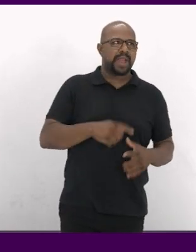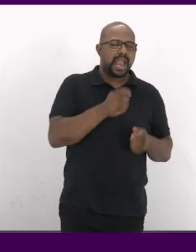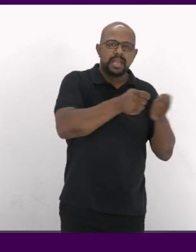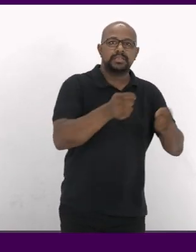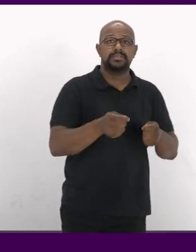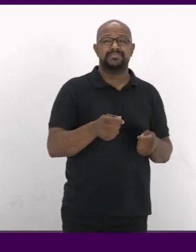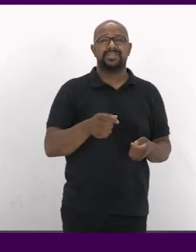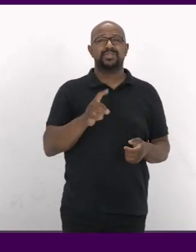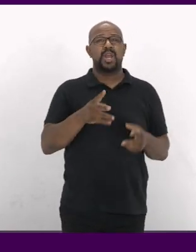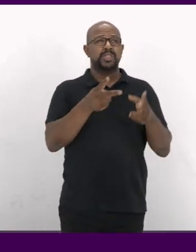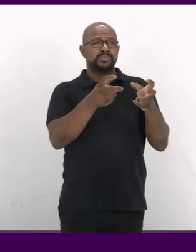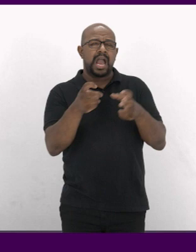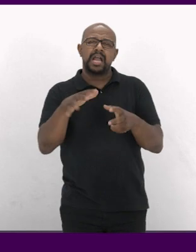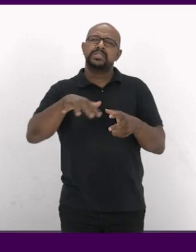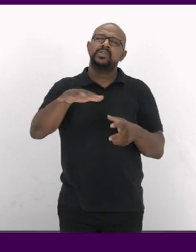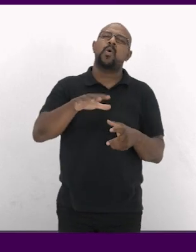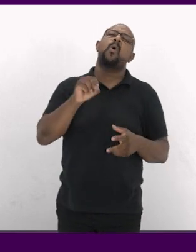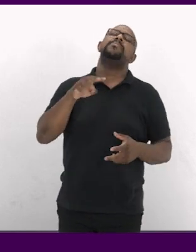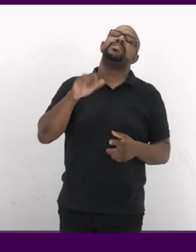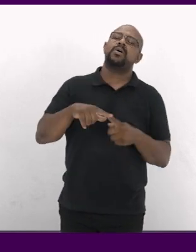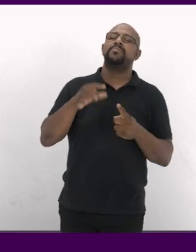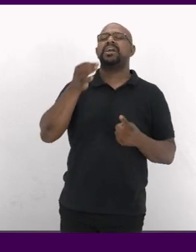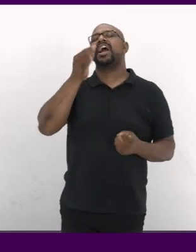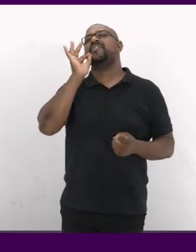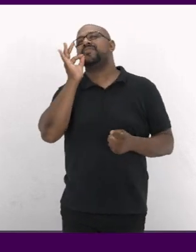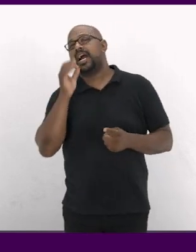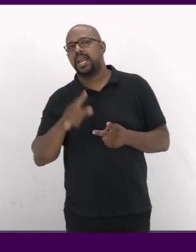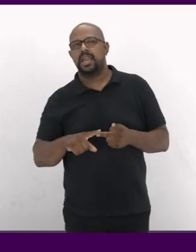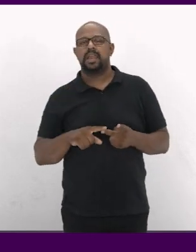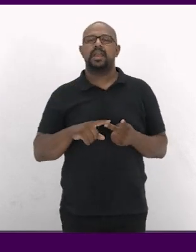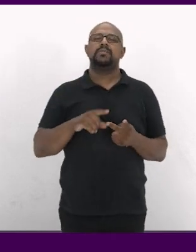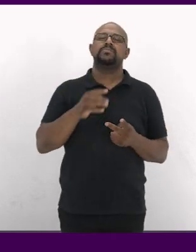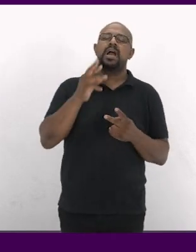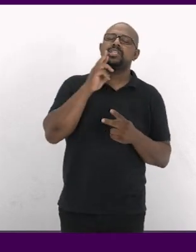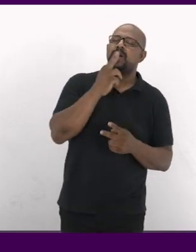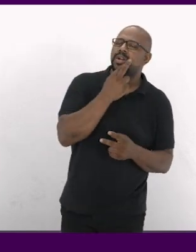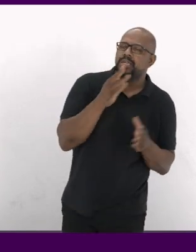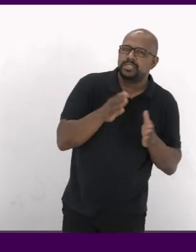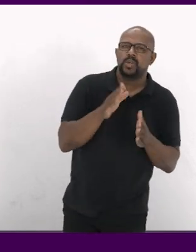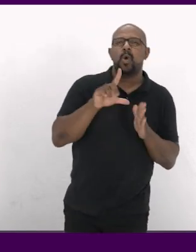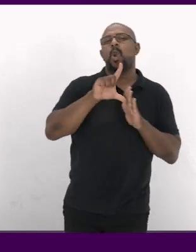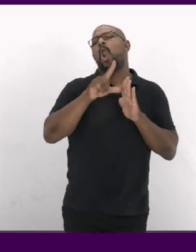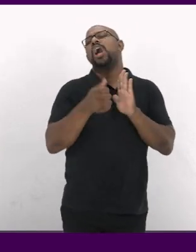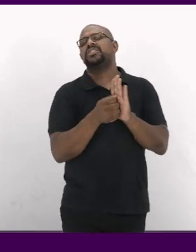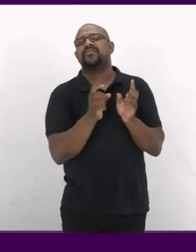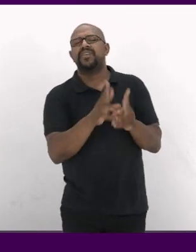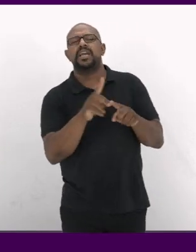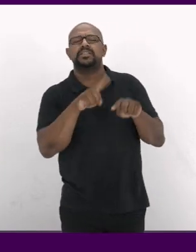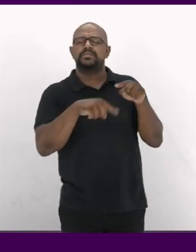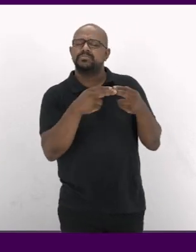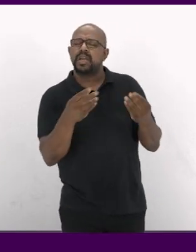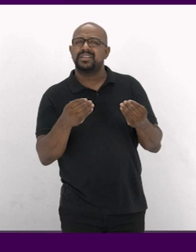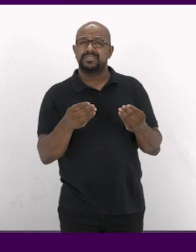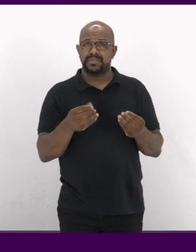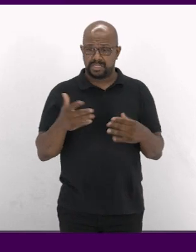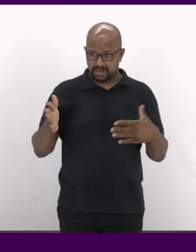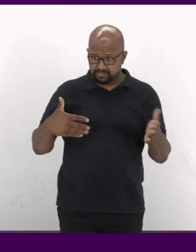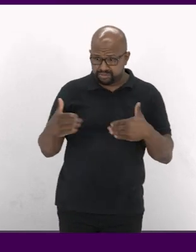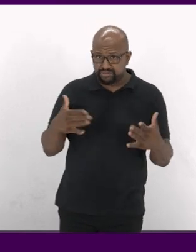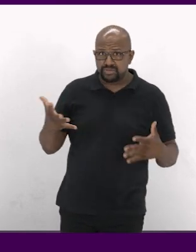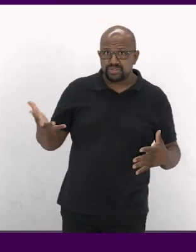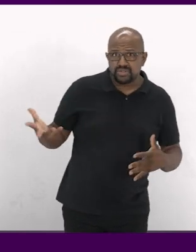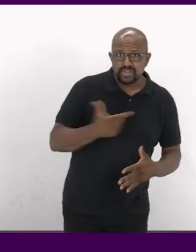sempre a exploração de espaços comerciais, como um café, um bistrô ou mesmo uma loja de venda de souvenirs, é lucrativa